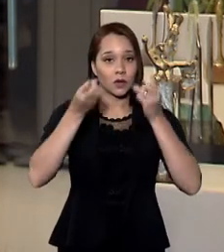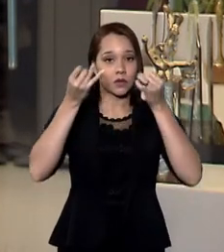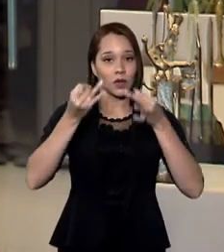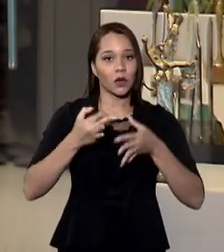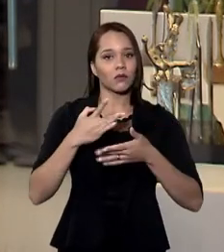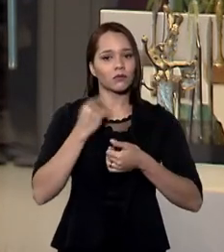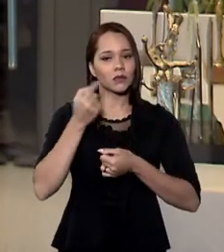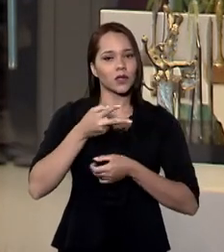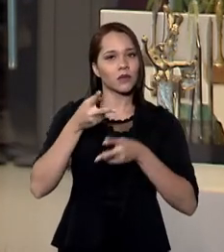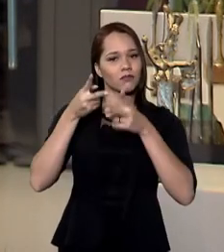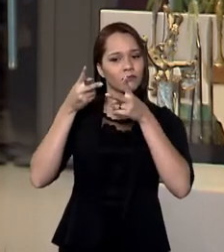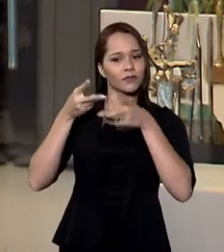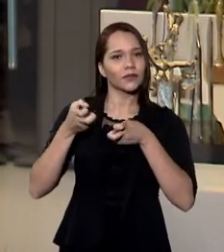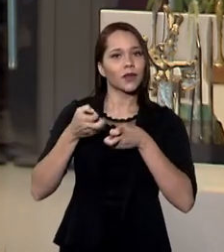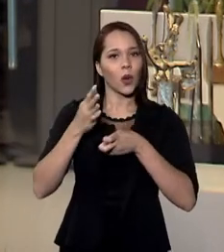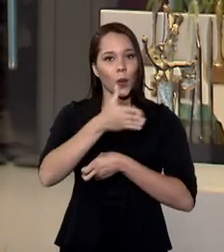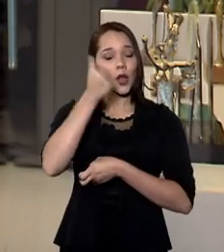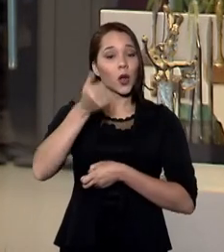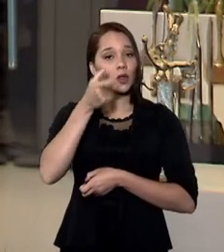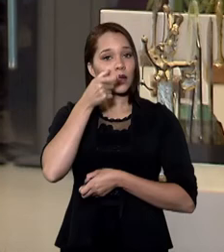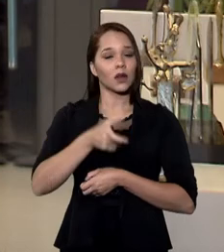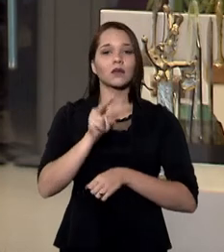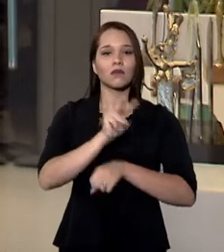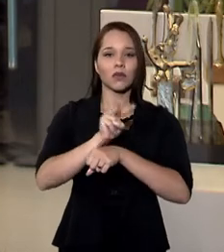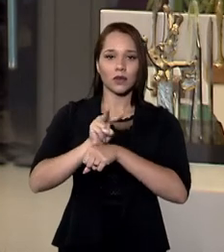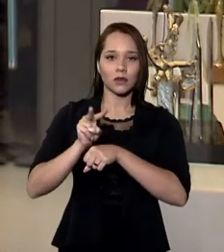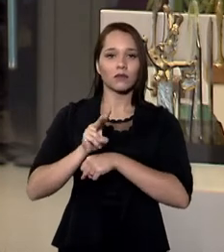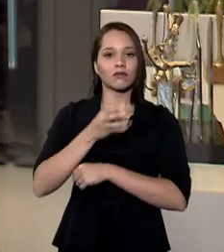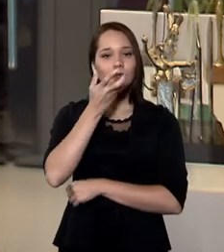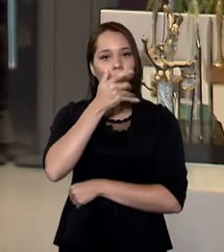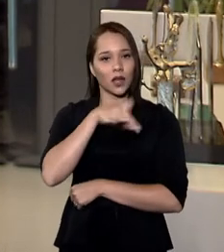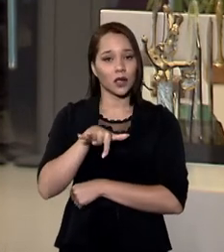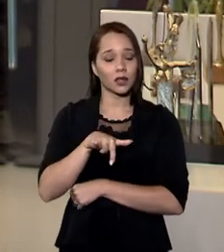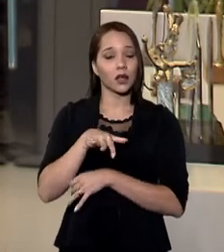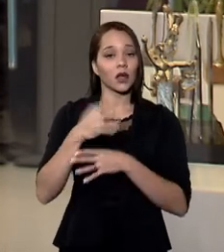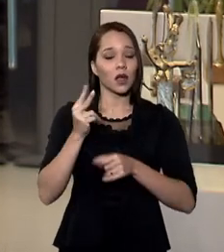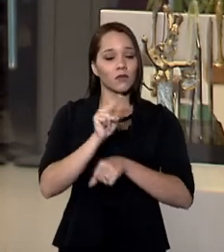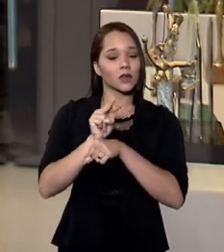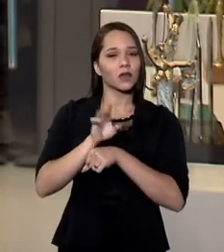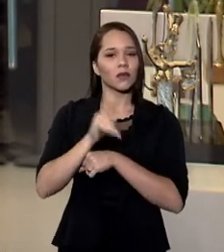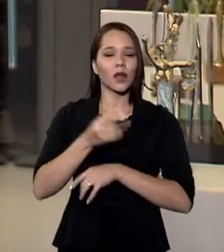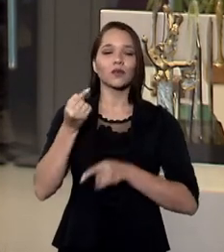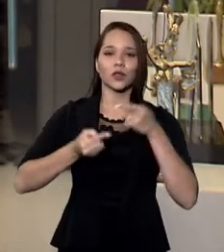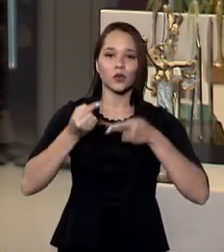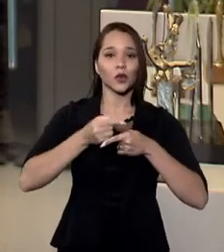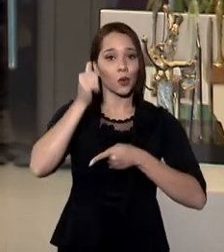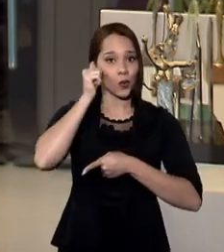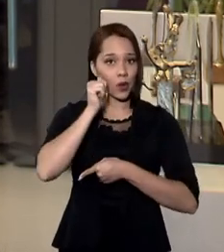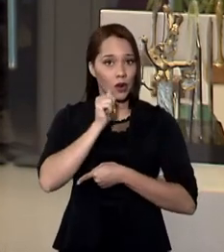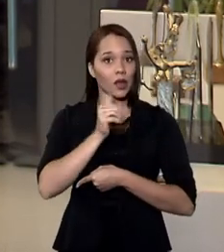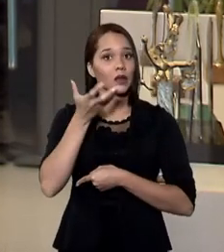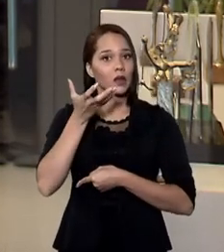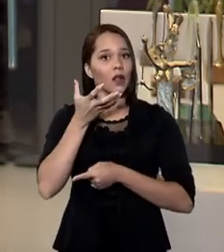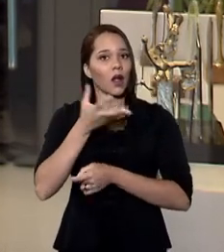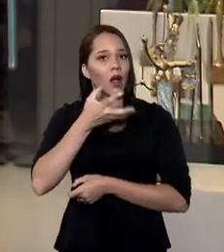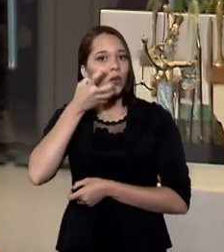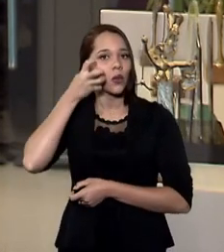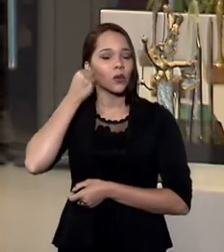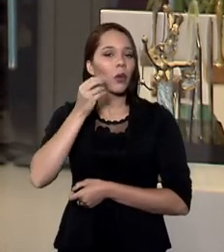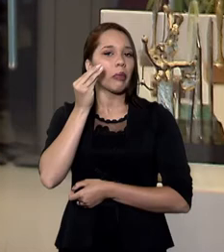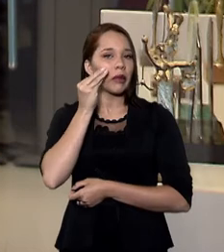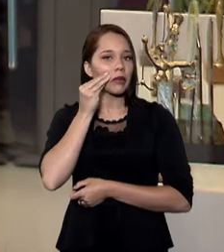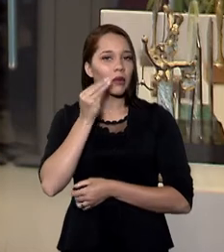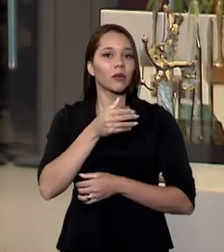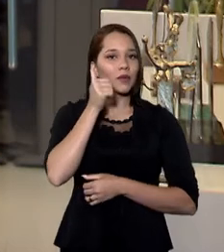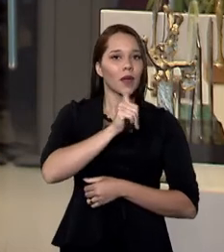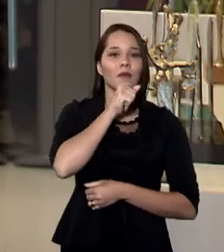a necessidade de serem observados o melhor interesse e a proteção integral da criança, cuja guarda é alvo de disputa entre a mulher que teria tentado